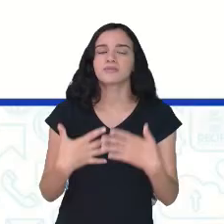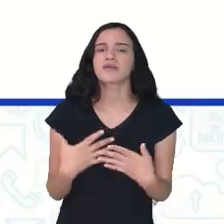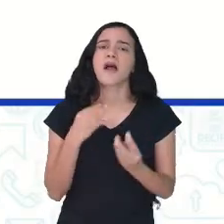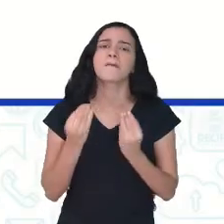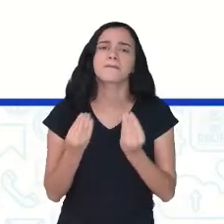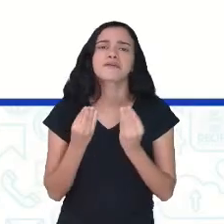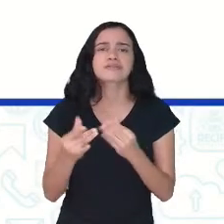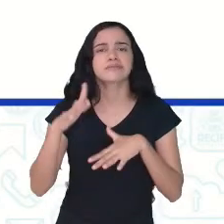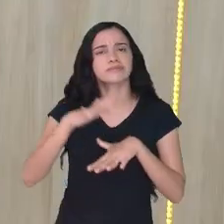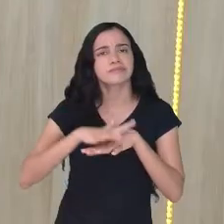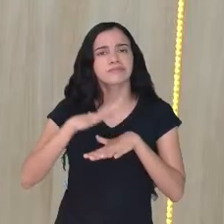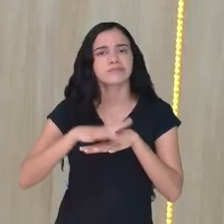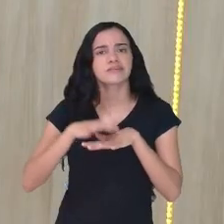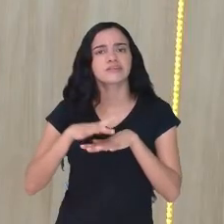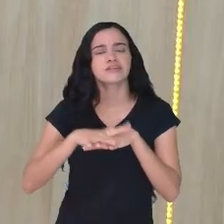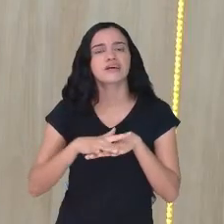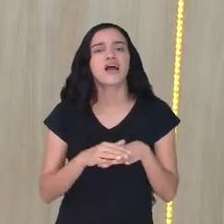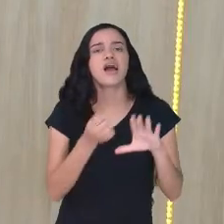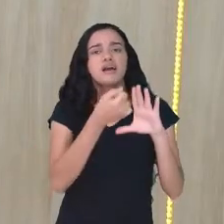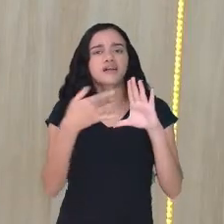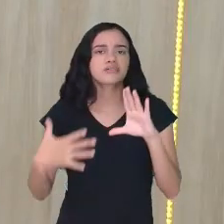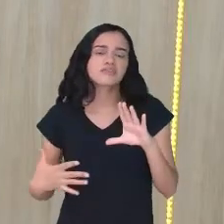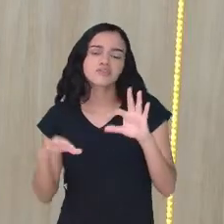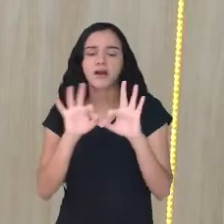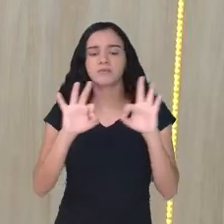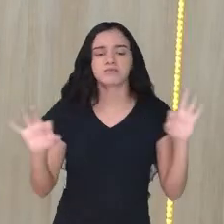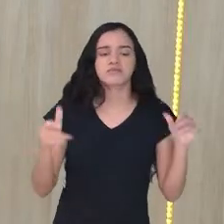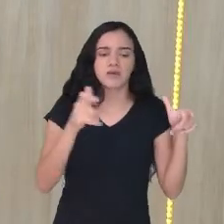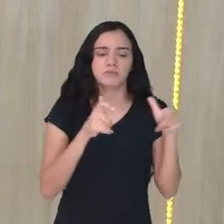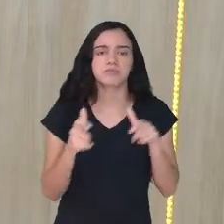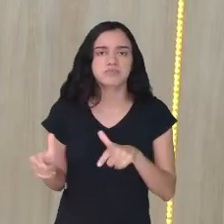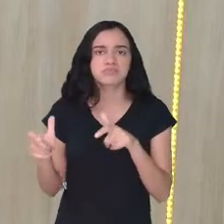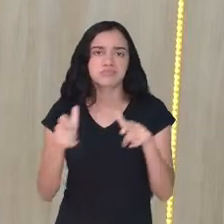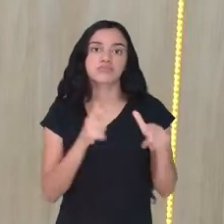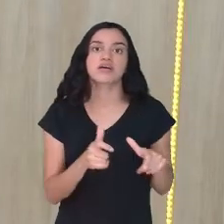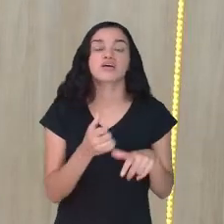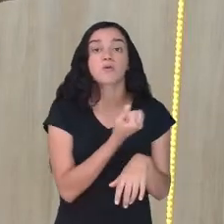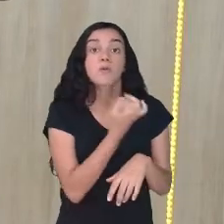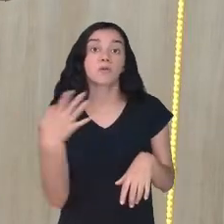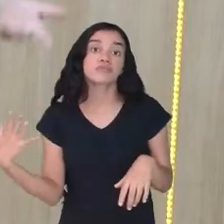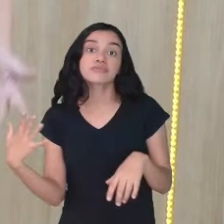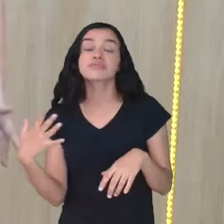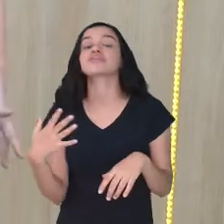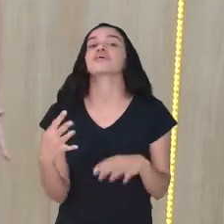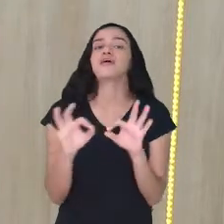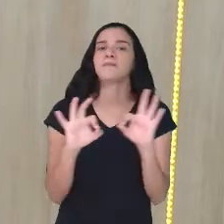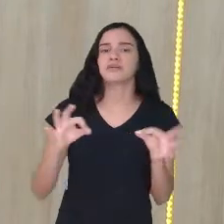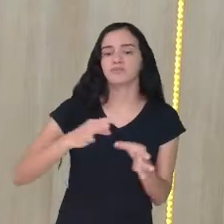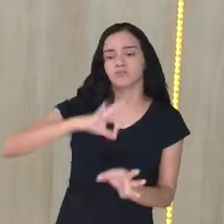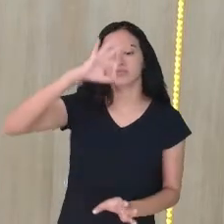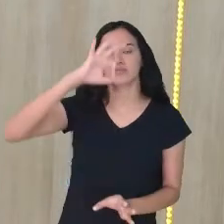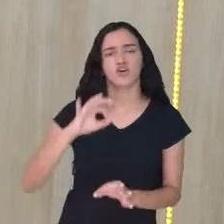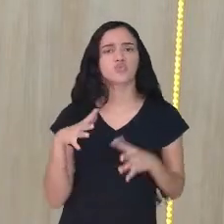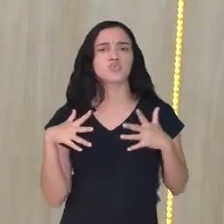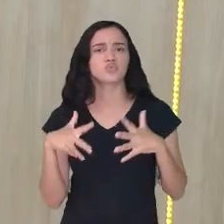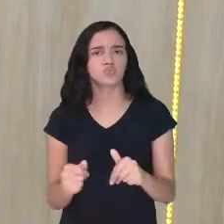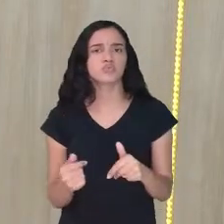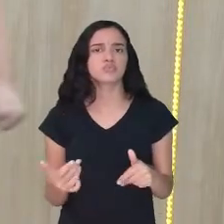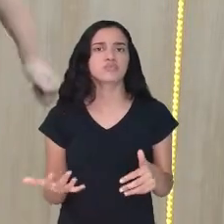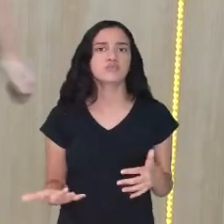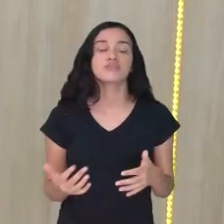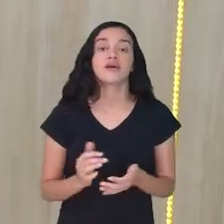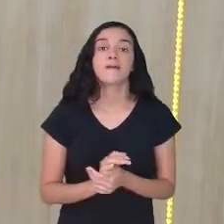usamos matemática, né? Classificar, medir, localizar, na verdade, contar, medir, isso tudo faz parte